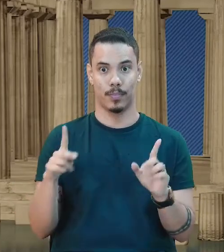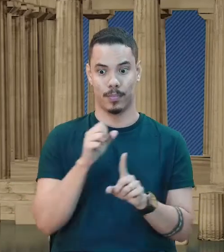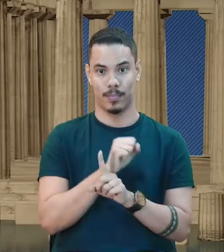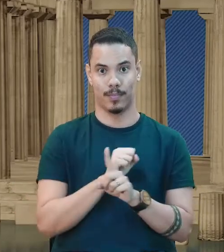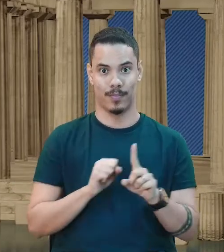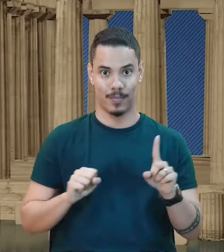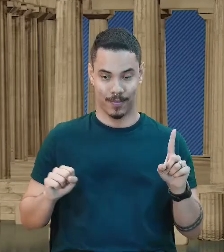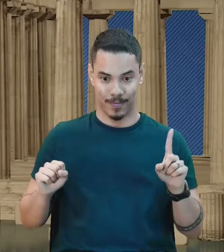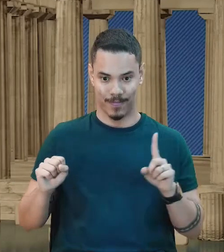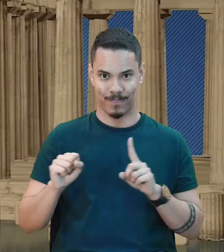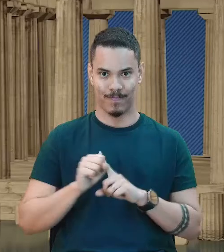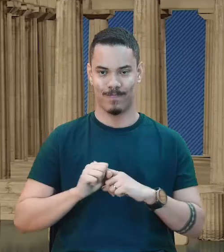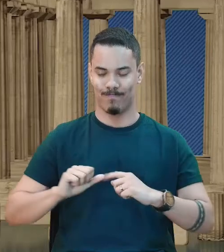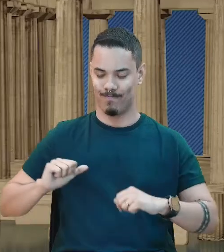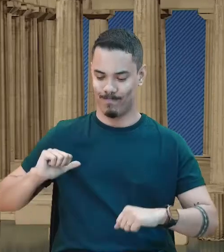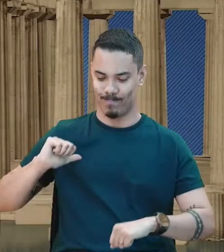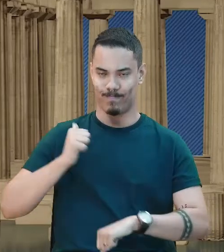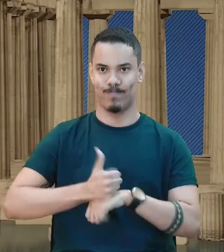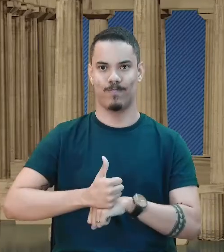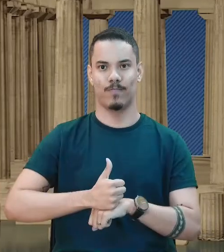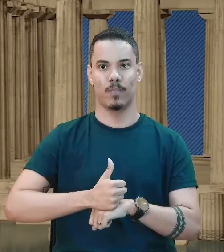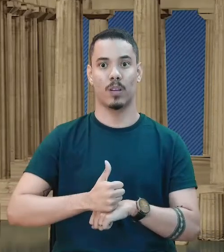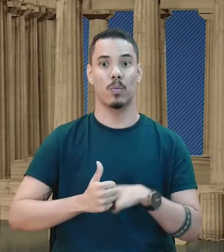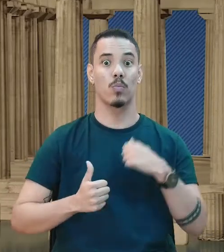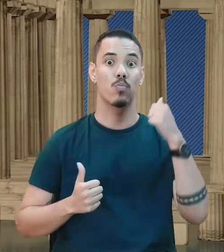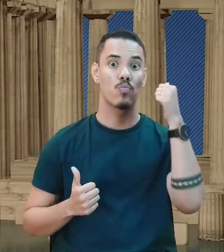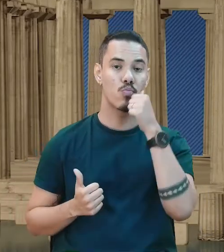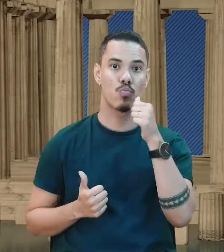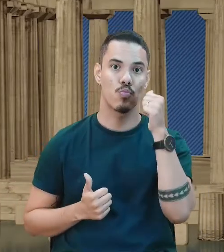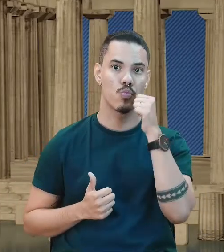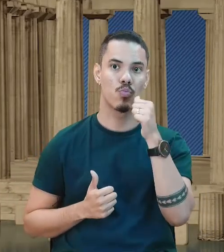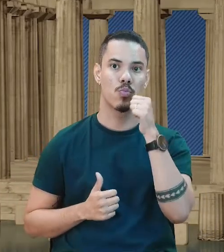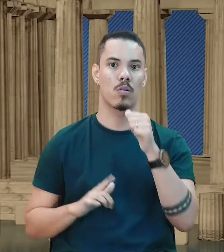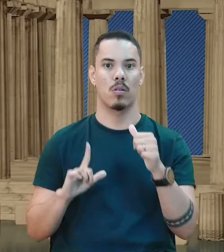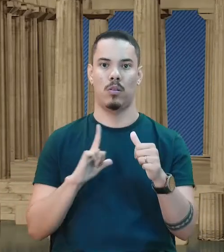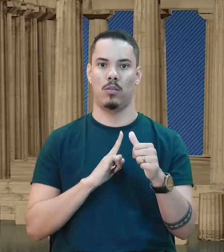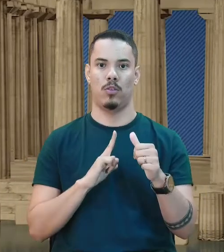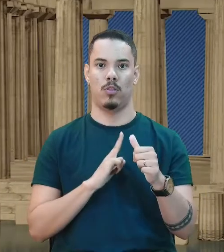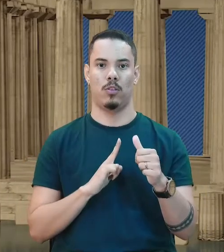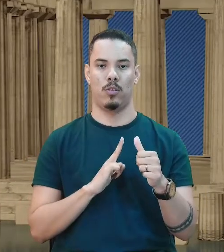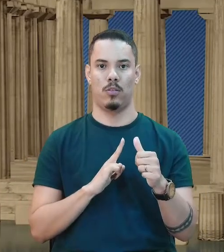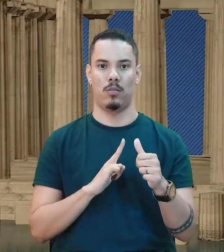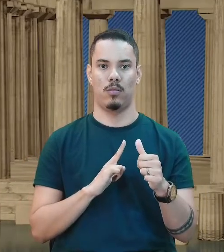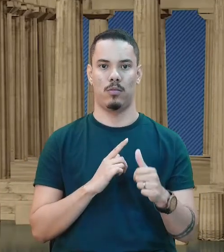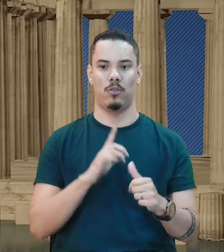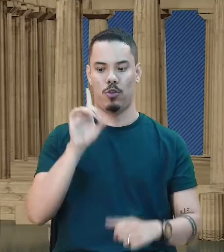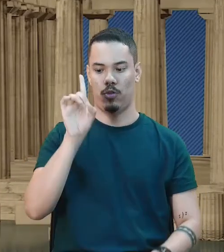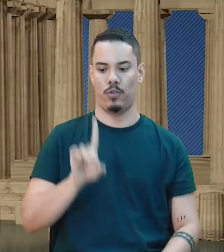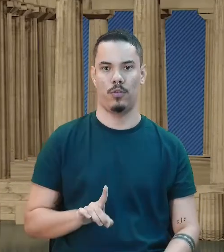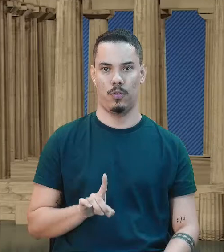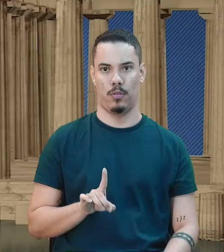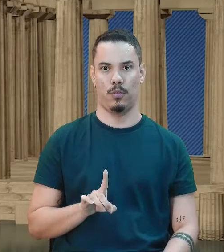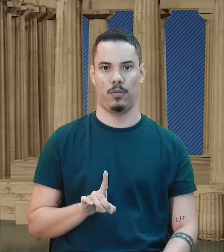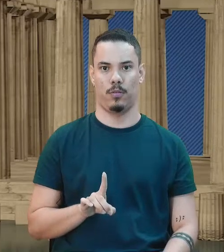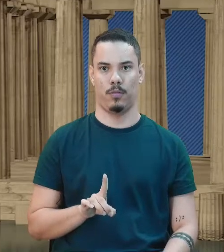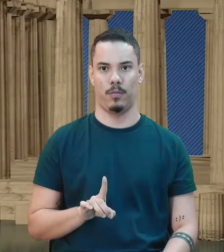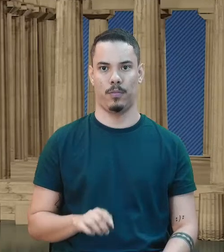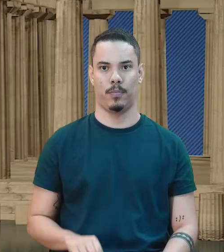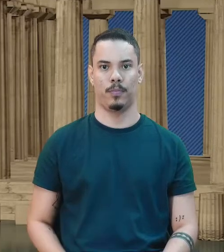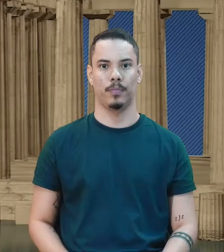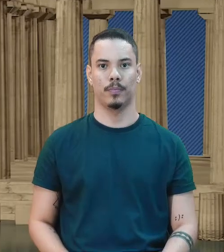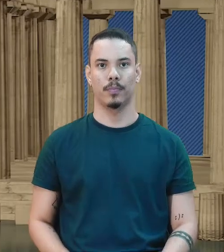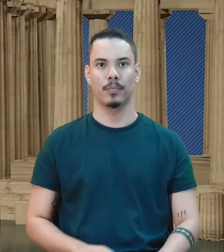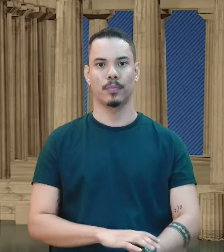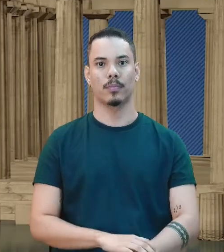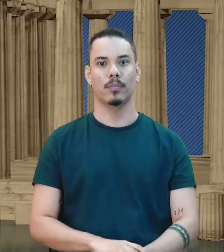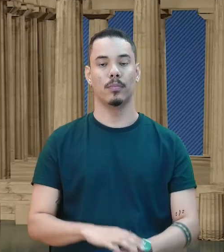tão grande que uma mulher, ela tinha voz na sociedade. Então, ela era reconhecida